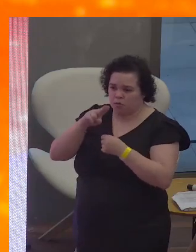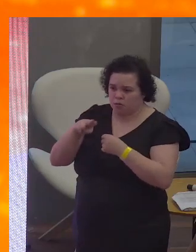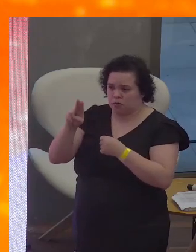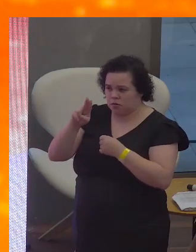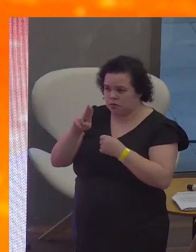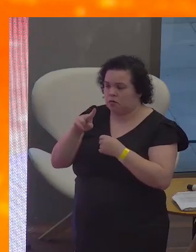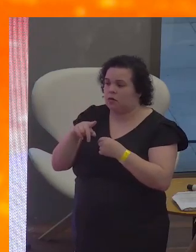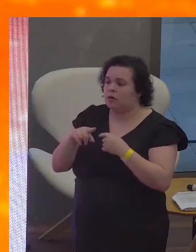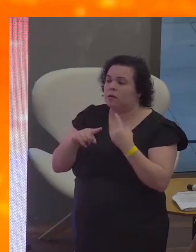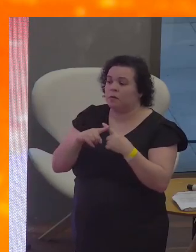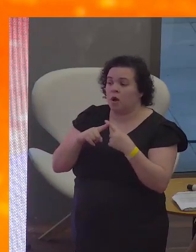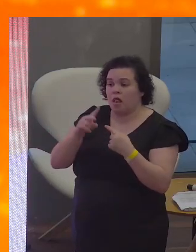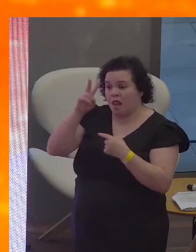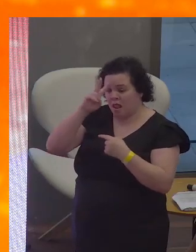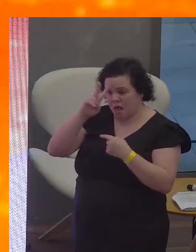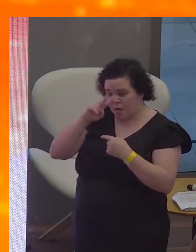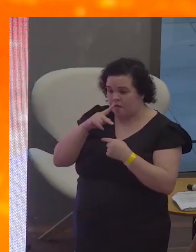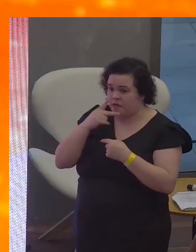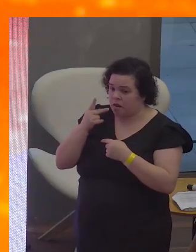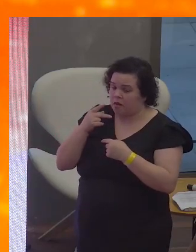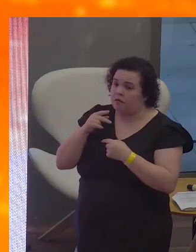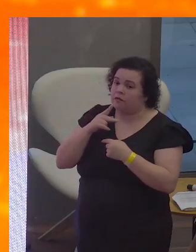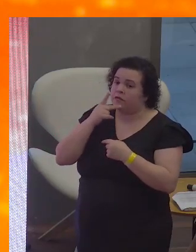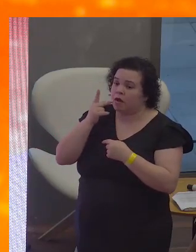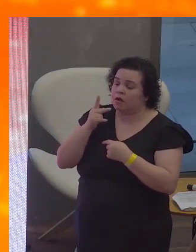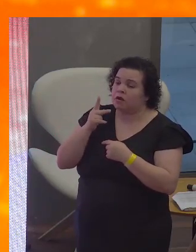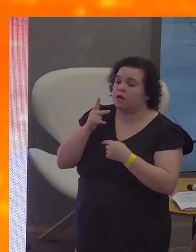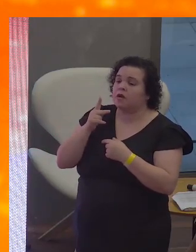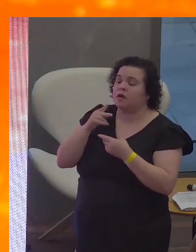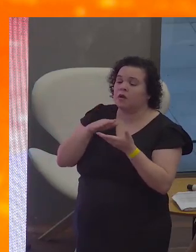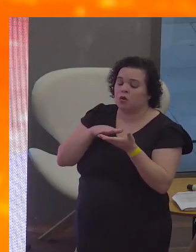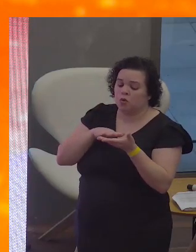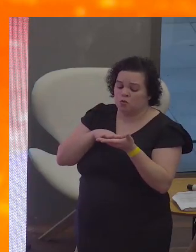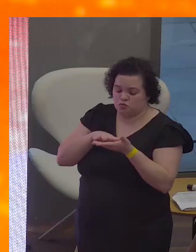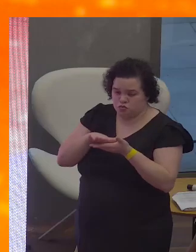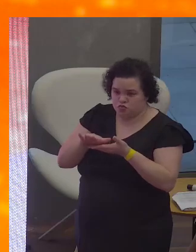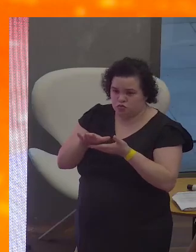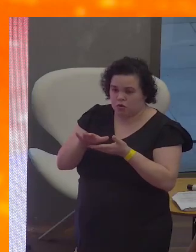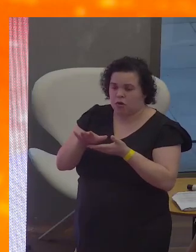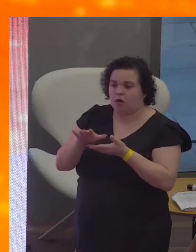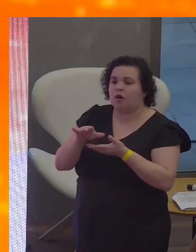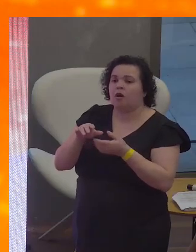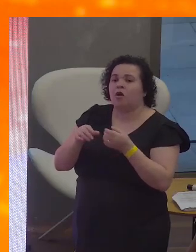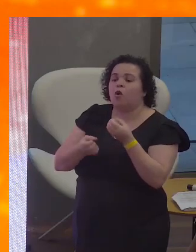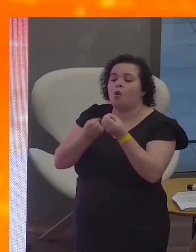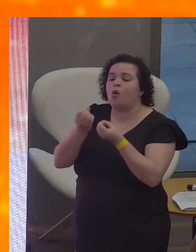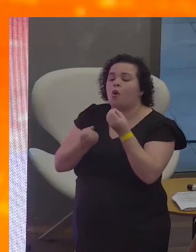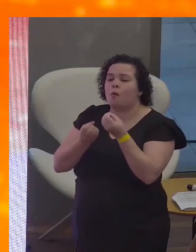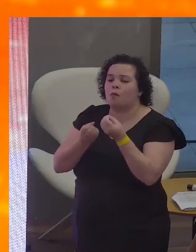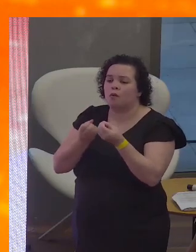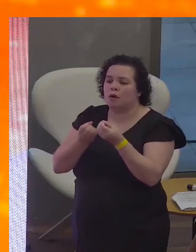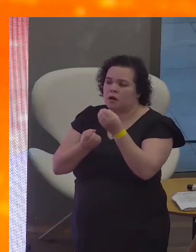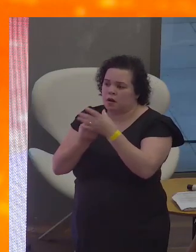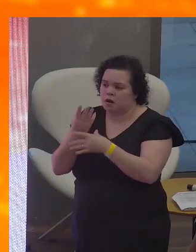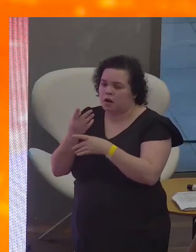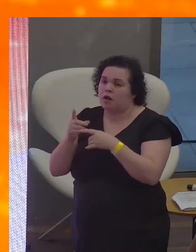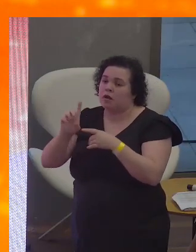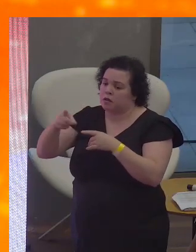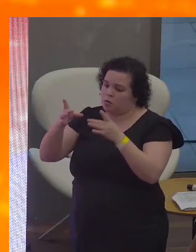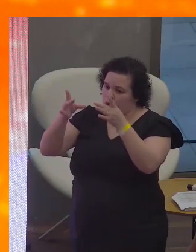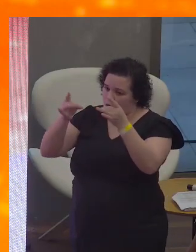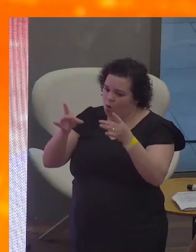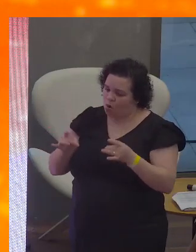falei, a gente informa uma folha de produção e uma foto do rótulo final do produto que irá ser